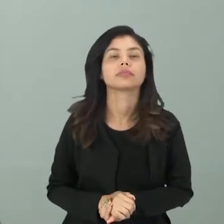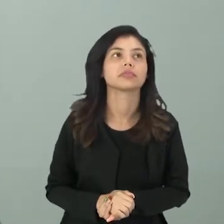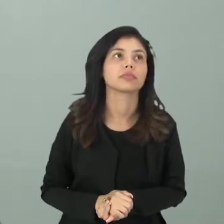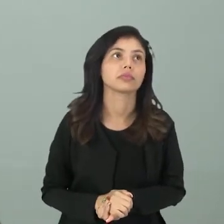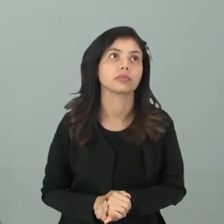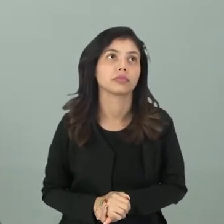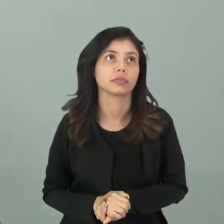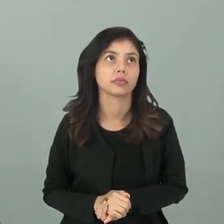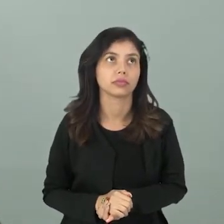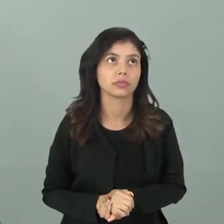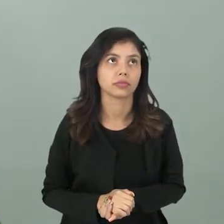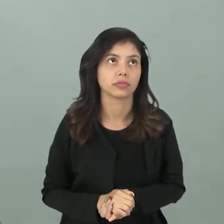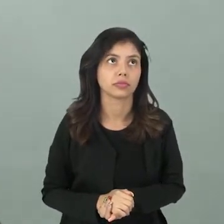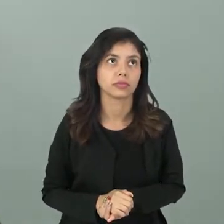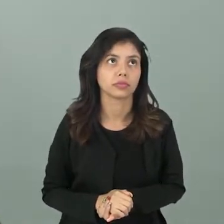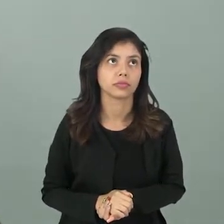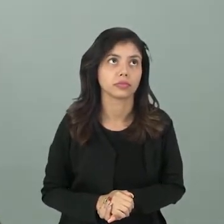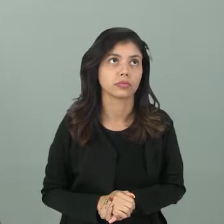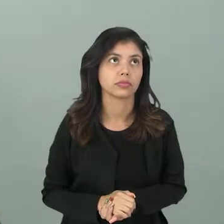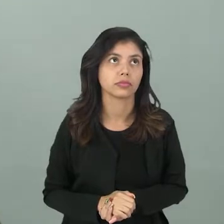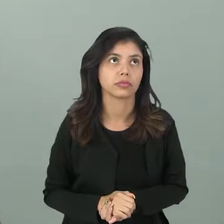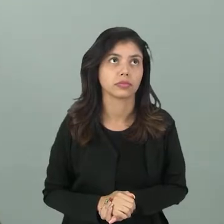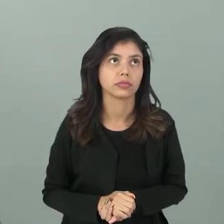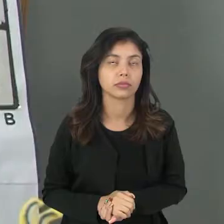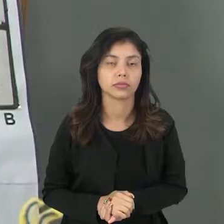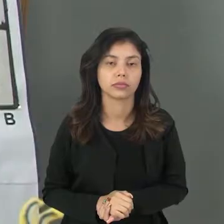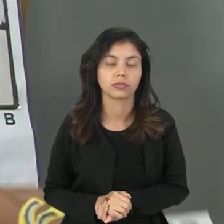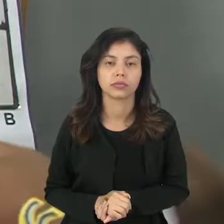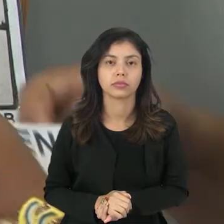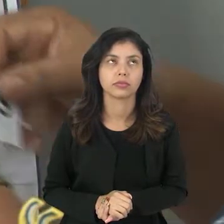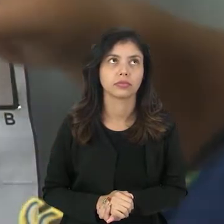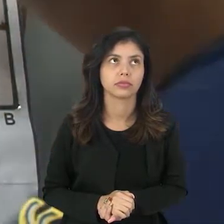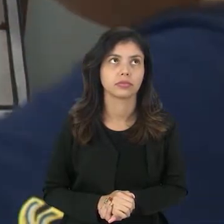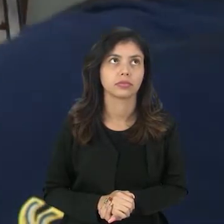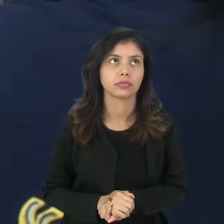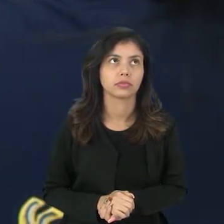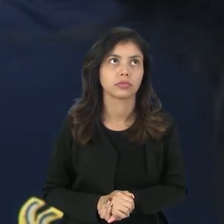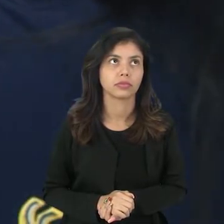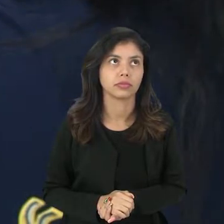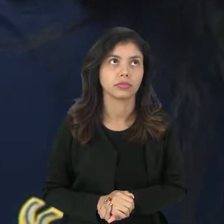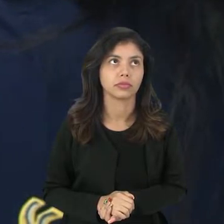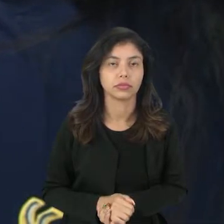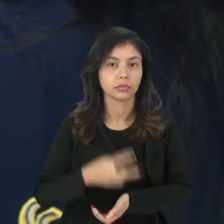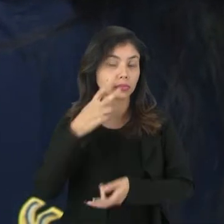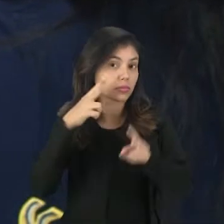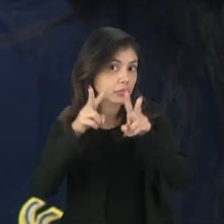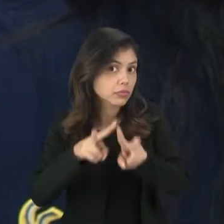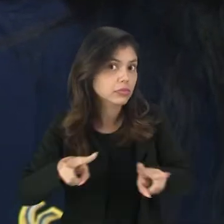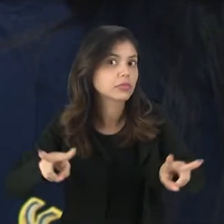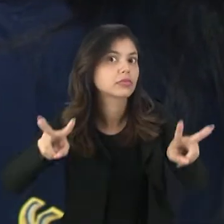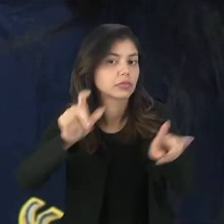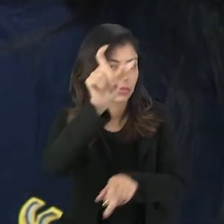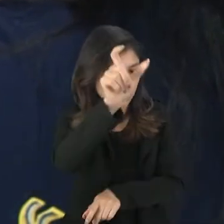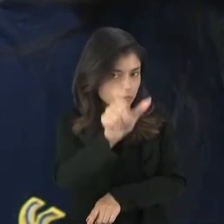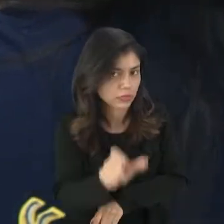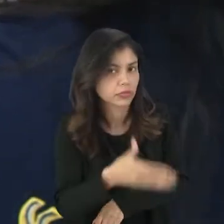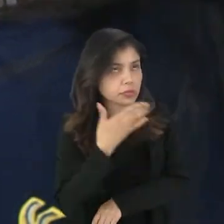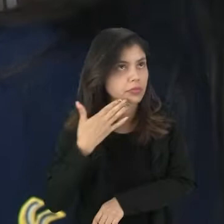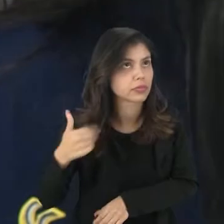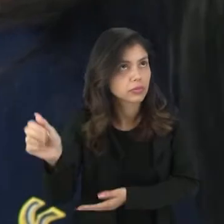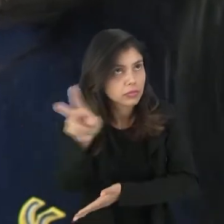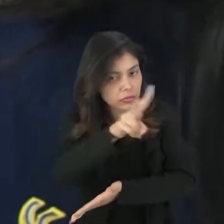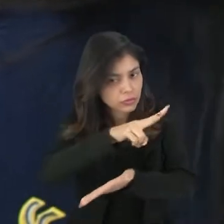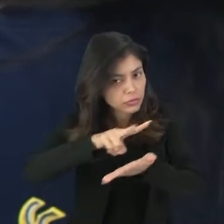Vamos colocar a palavra personagens para que fique visível, né? Para